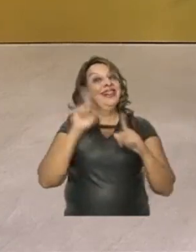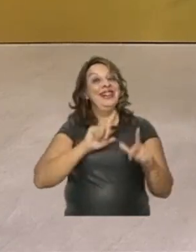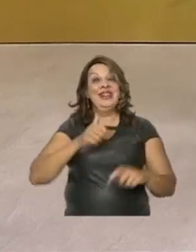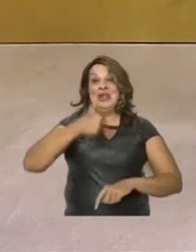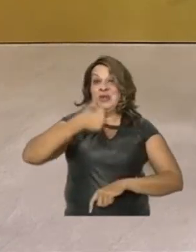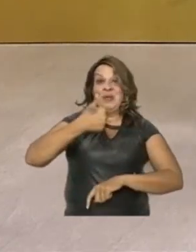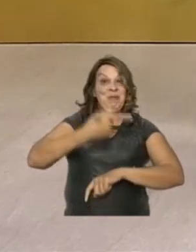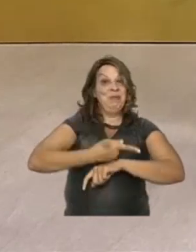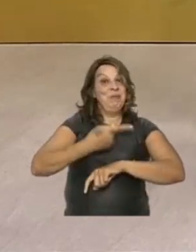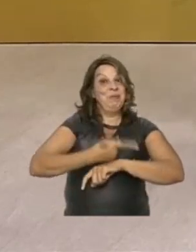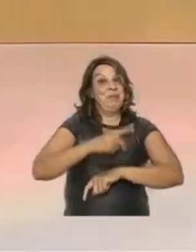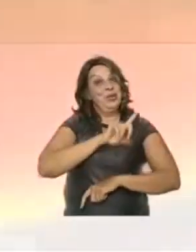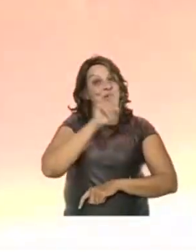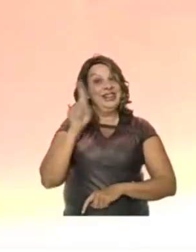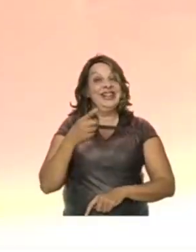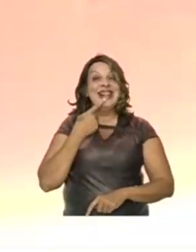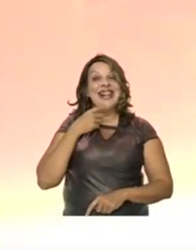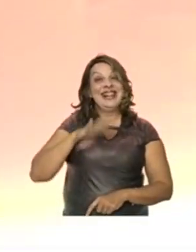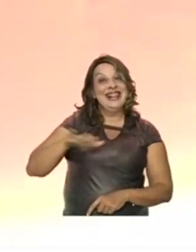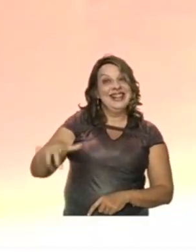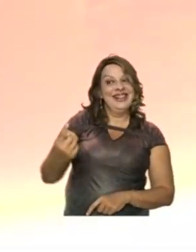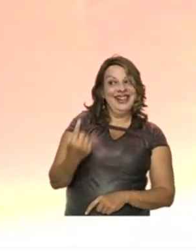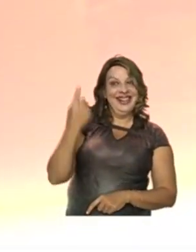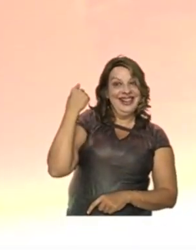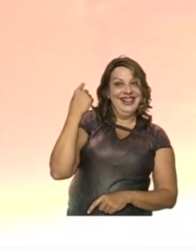pra casa. Olha só.